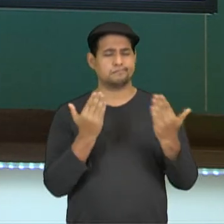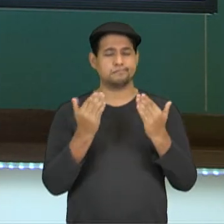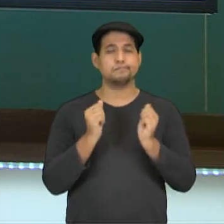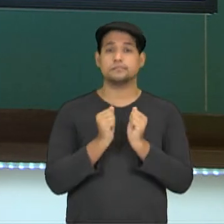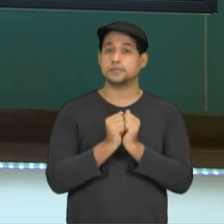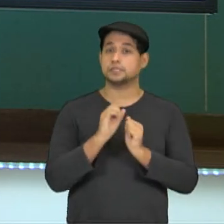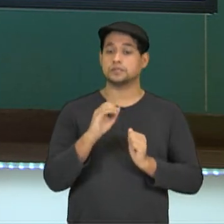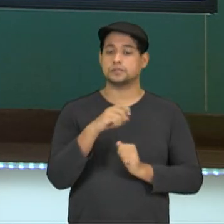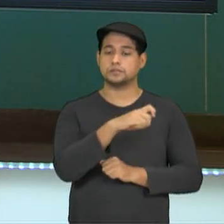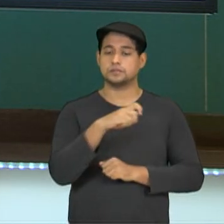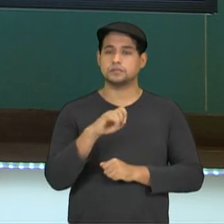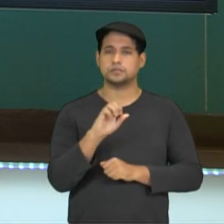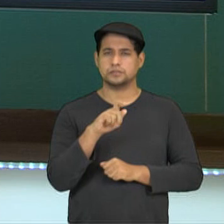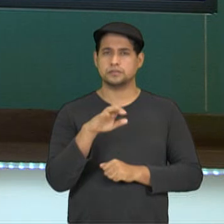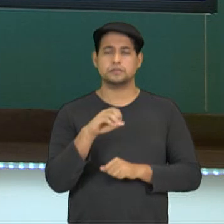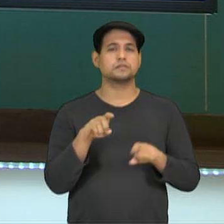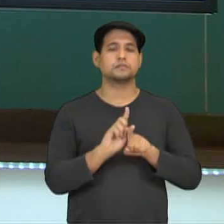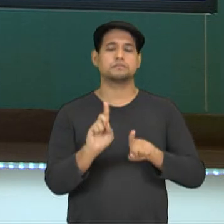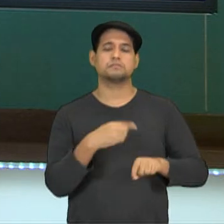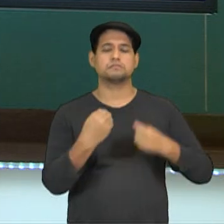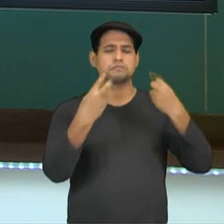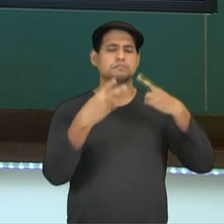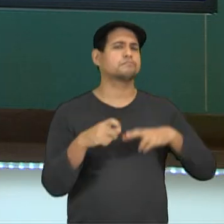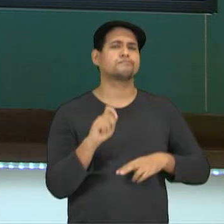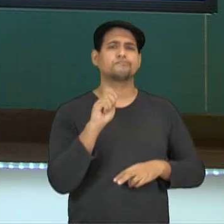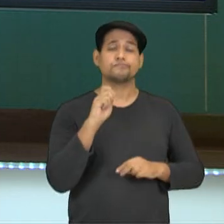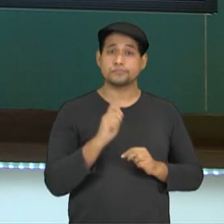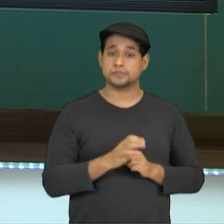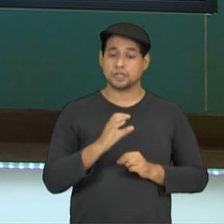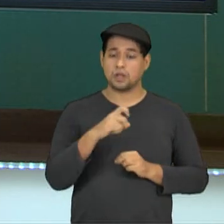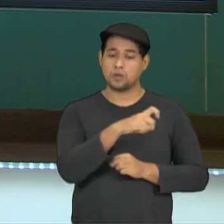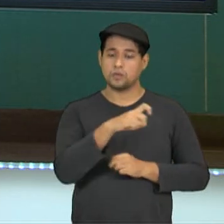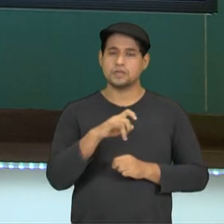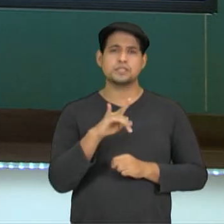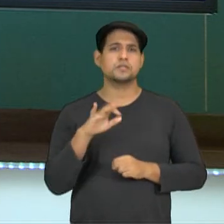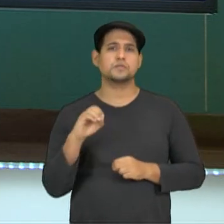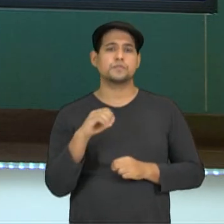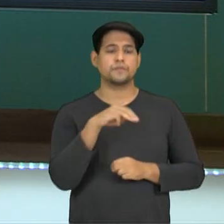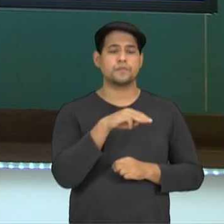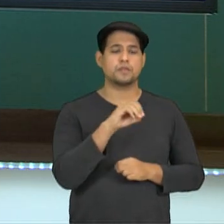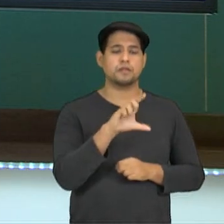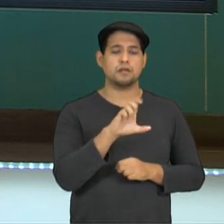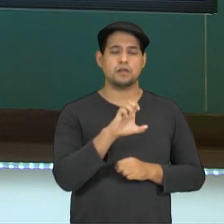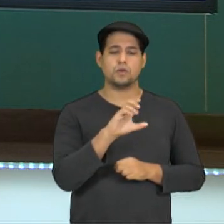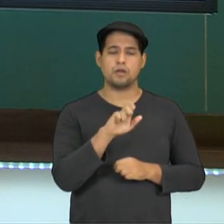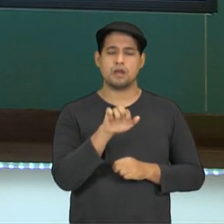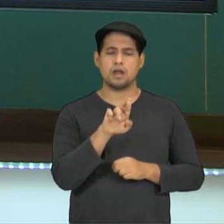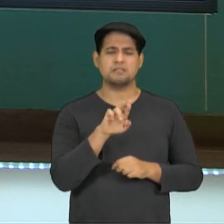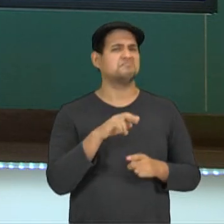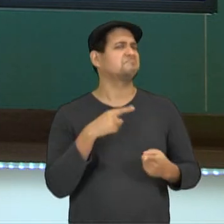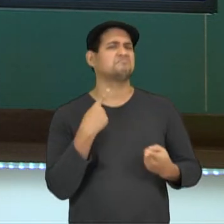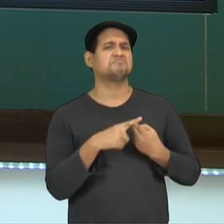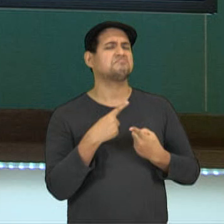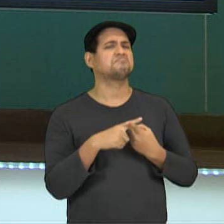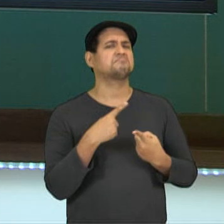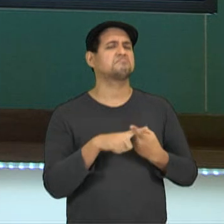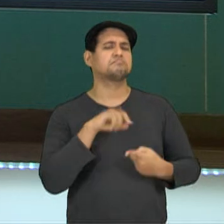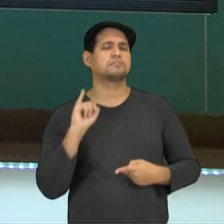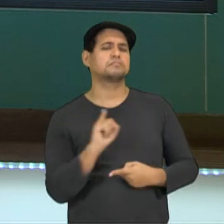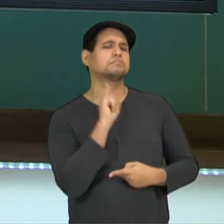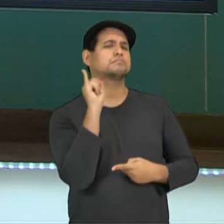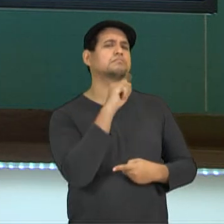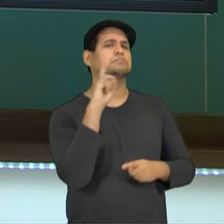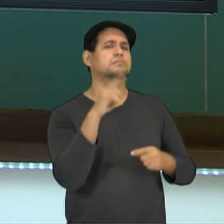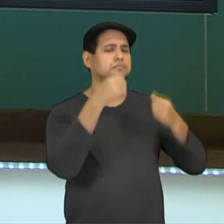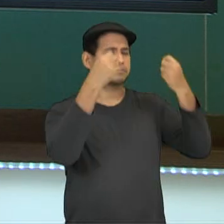associado ao oxigênio, estamos falando então de um óxido molecular. E por que isso, né, é importante a